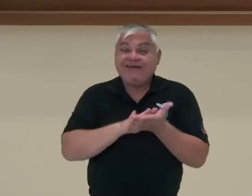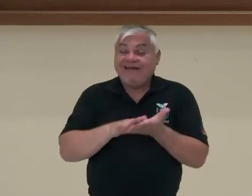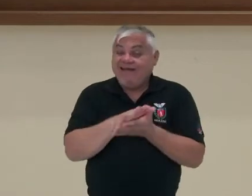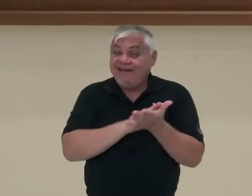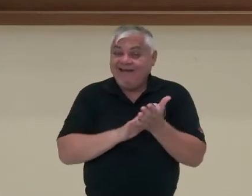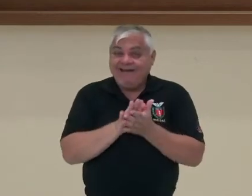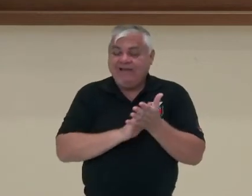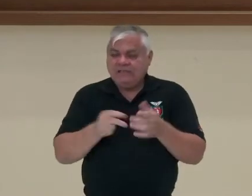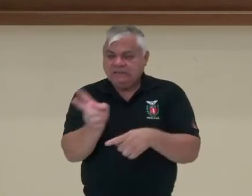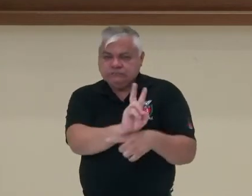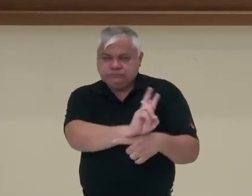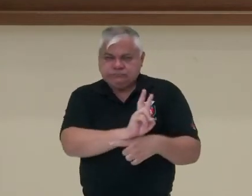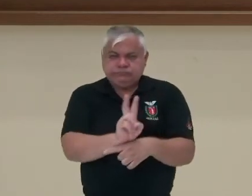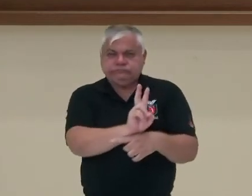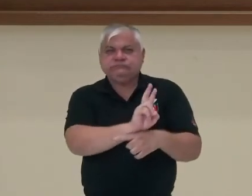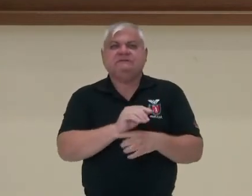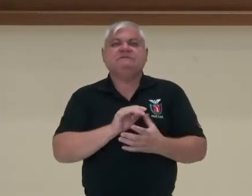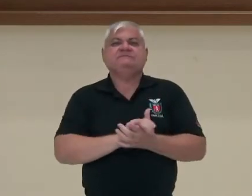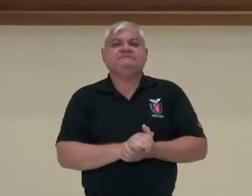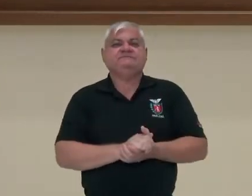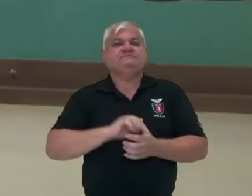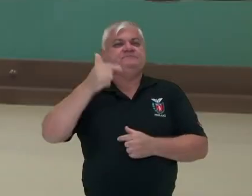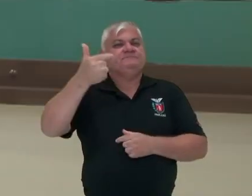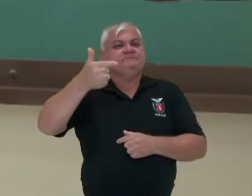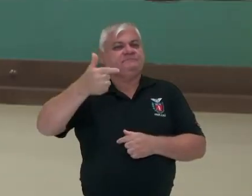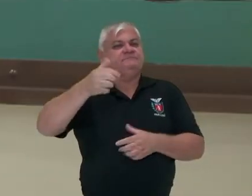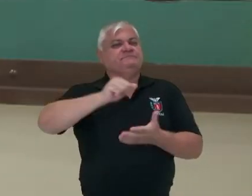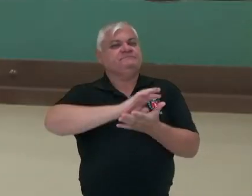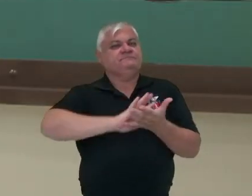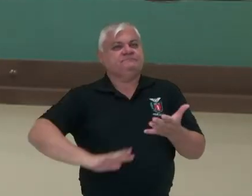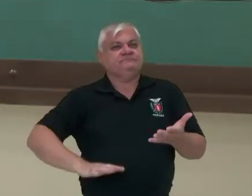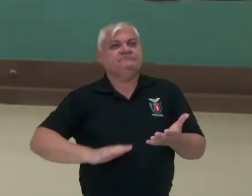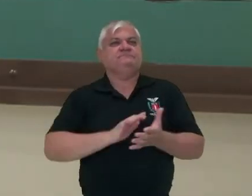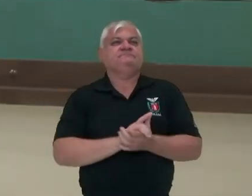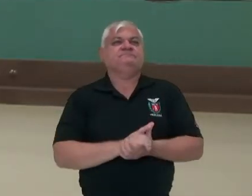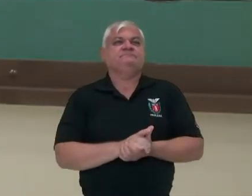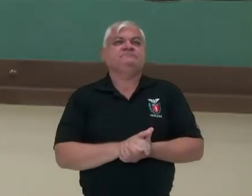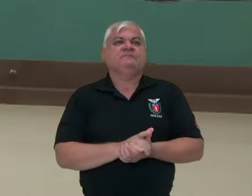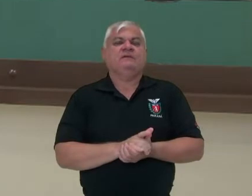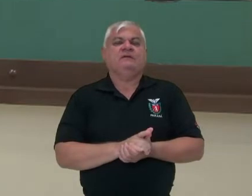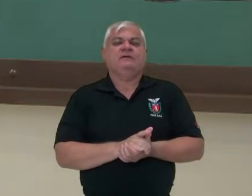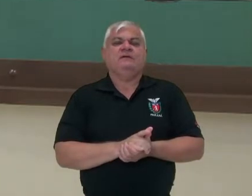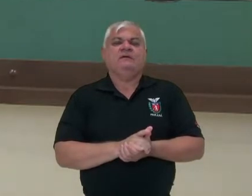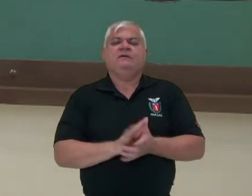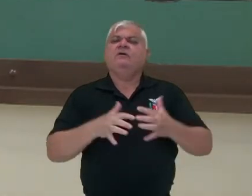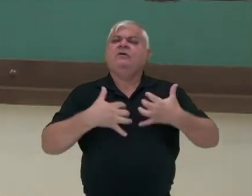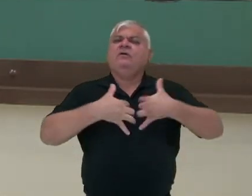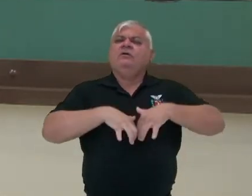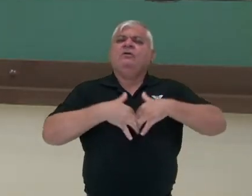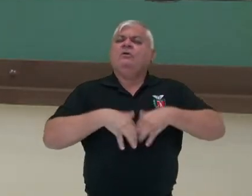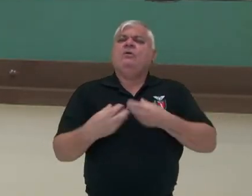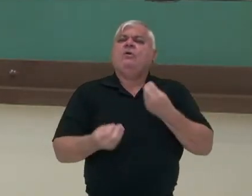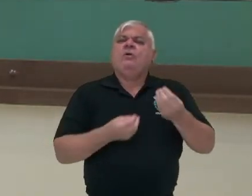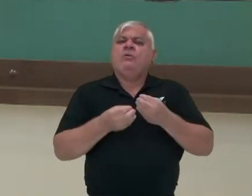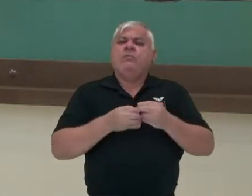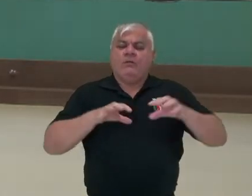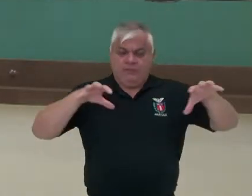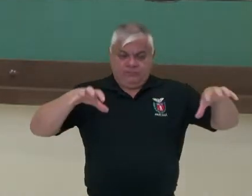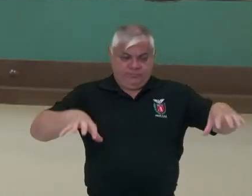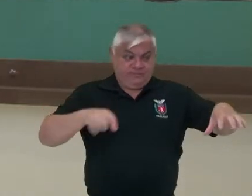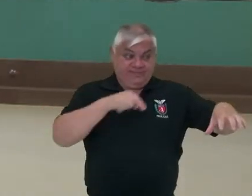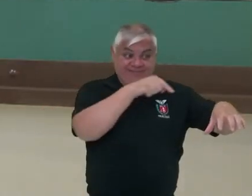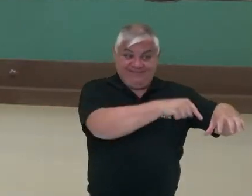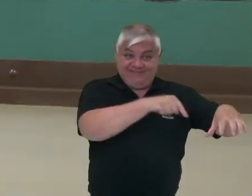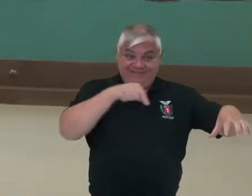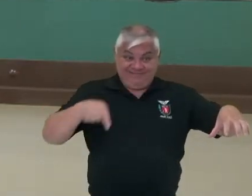dessas colônias, tá? Vamos para a nossa próxima atividade? Veja, como funcionava os órgãos